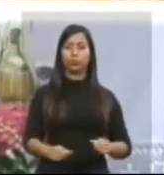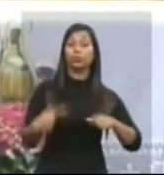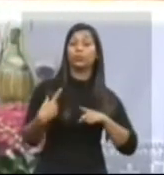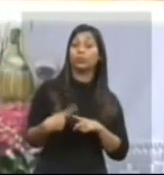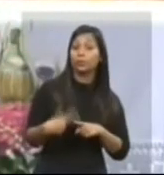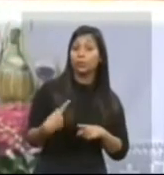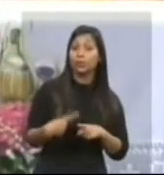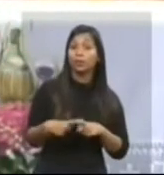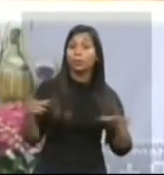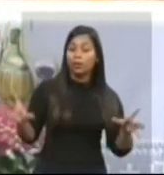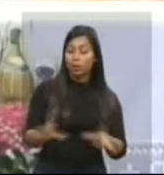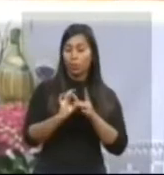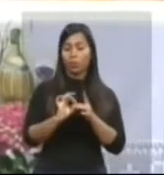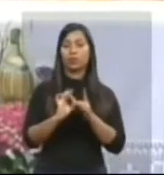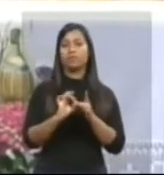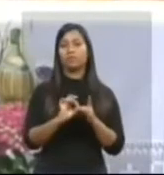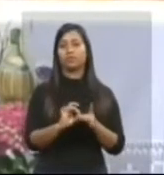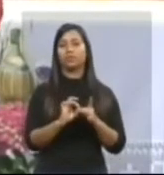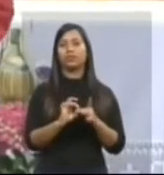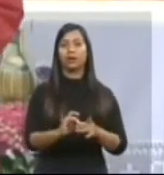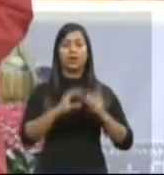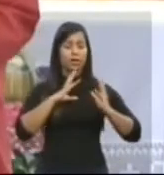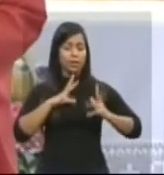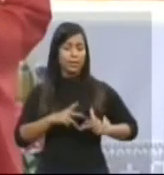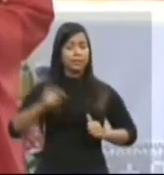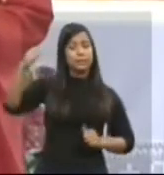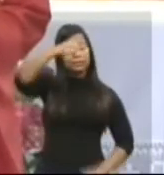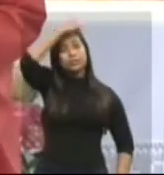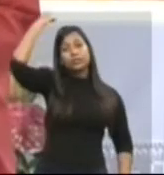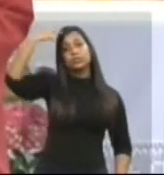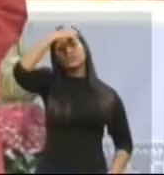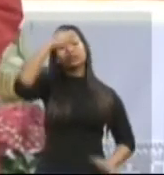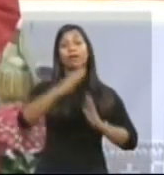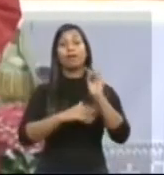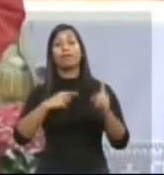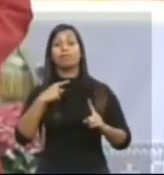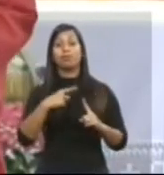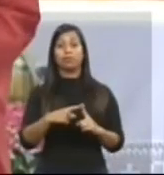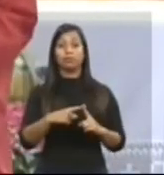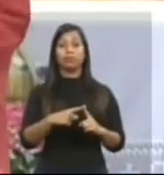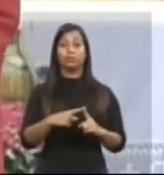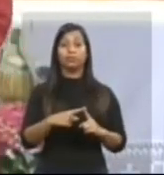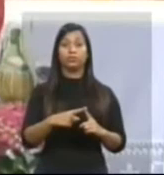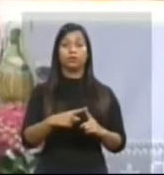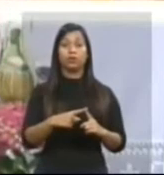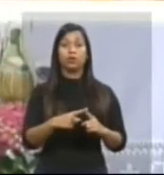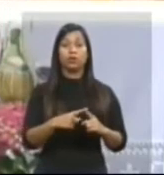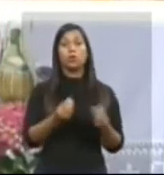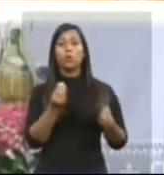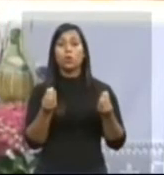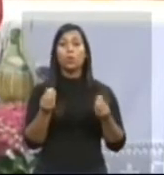para purificar e santificar a igreja de acordo com